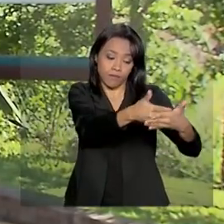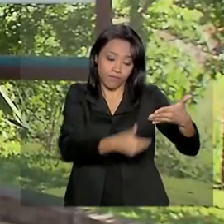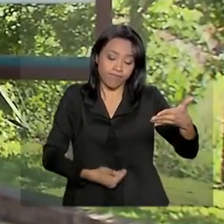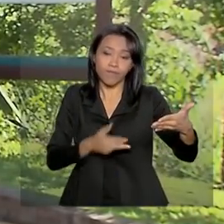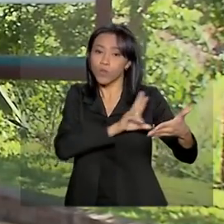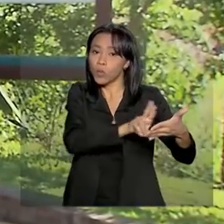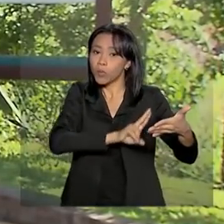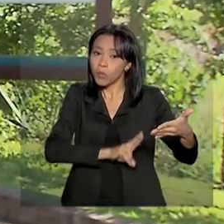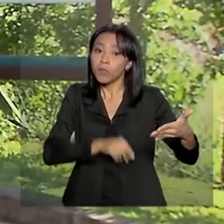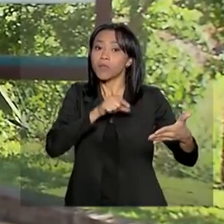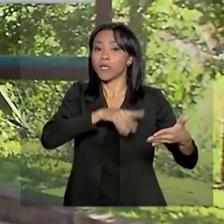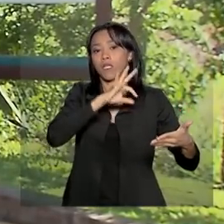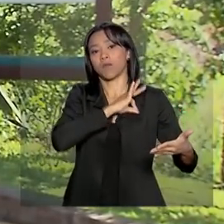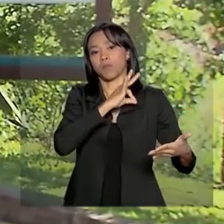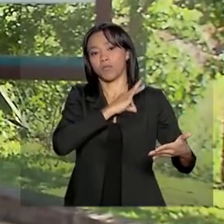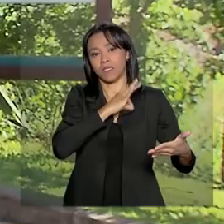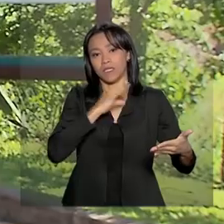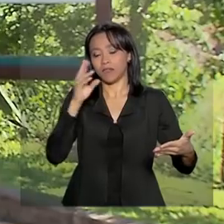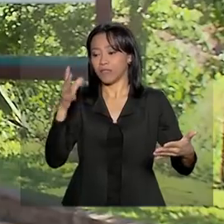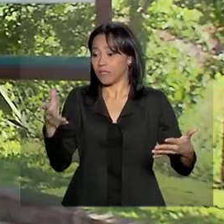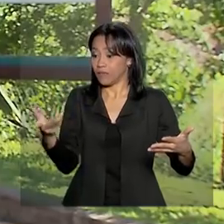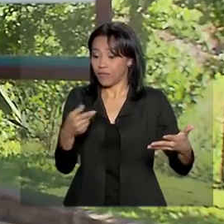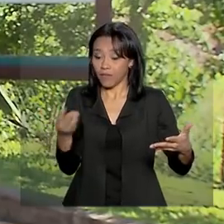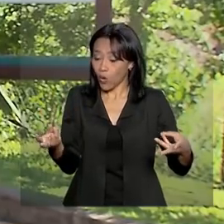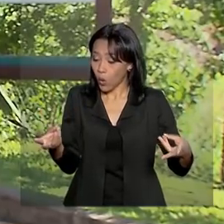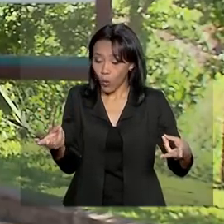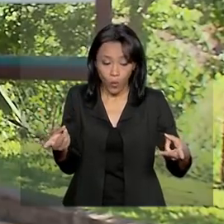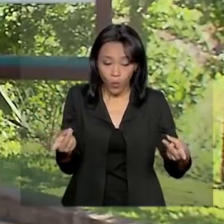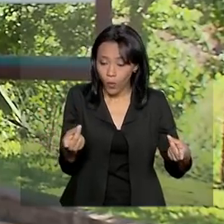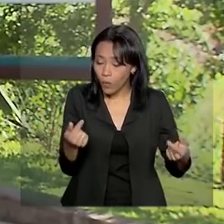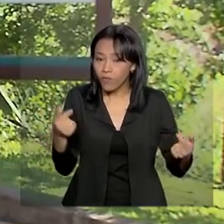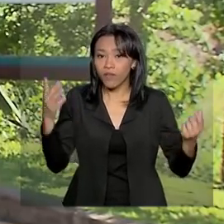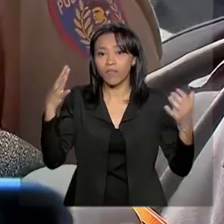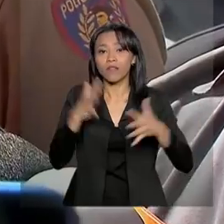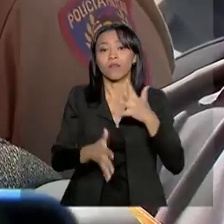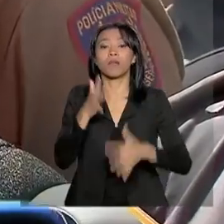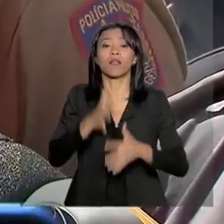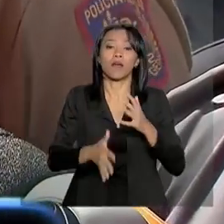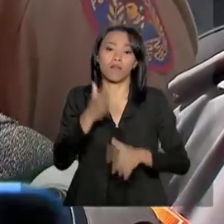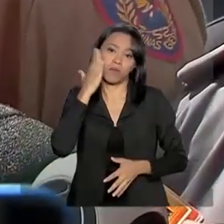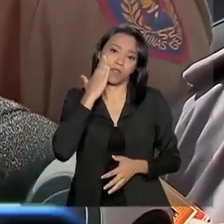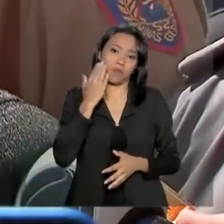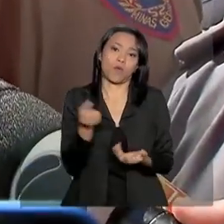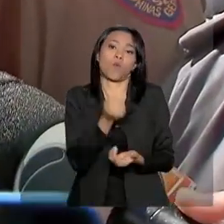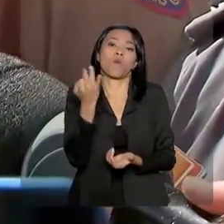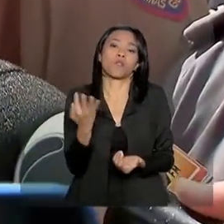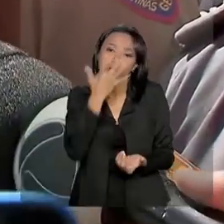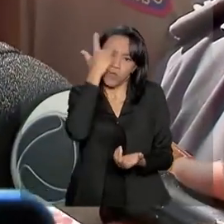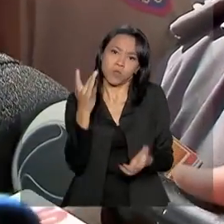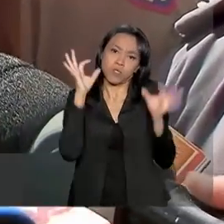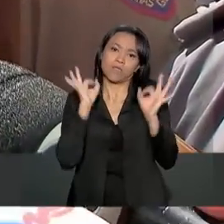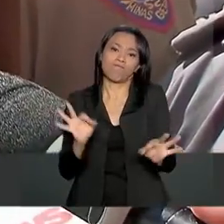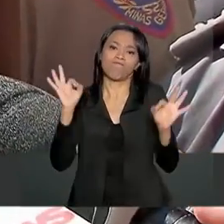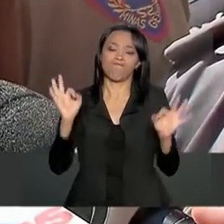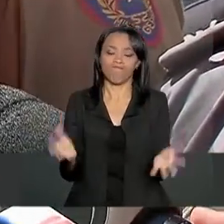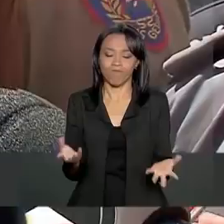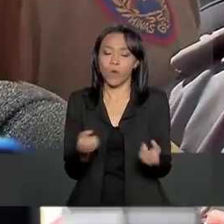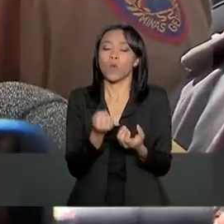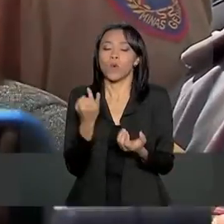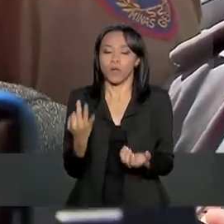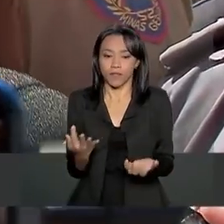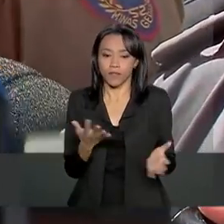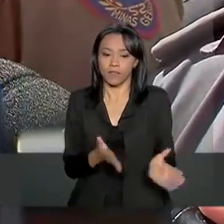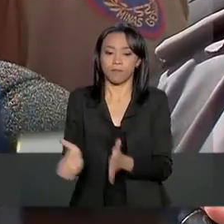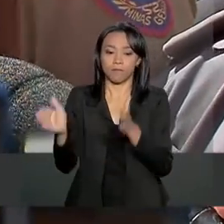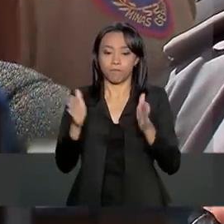da Polícia Civil, dificultando a contagem de desaparecidos. Os órgãos oficiais têm o zelo de